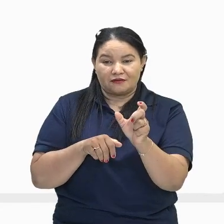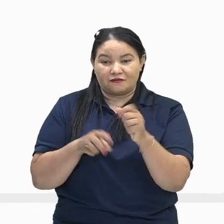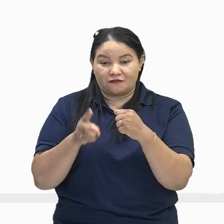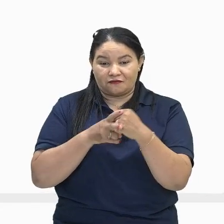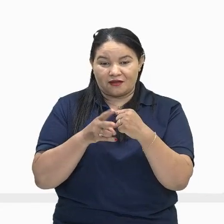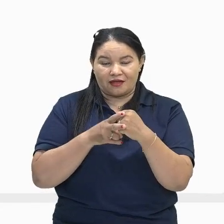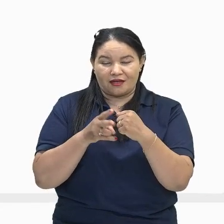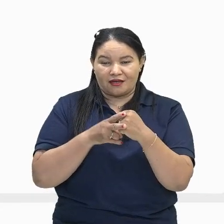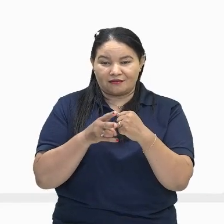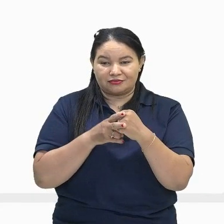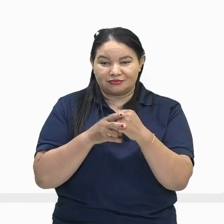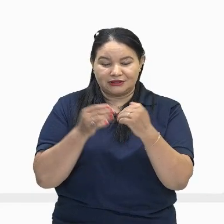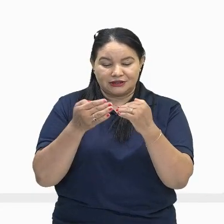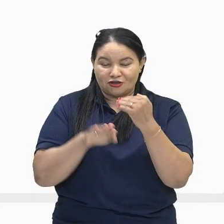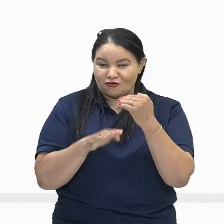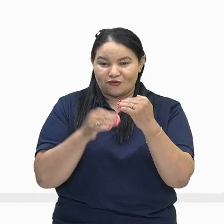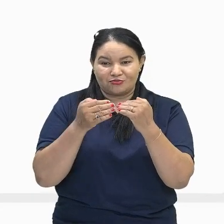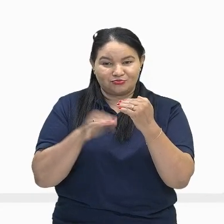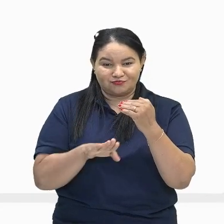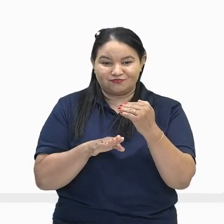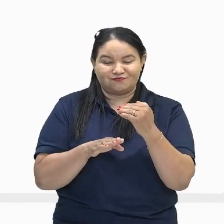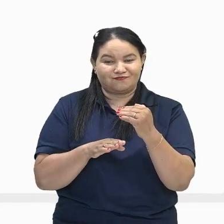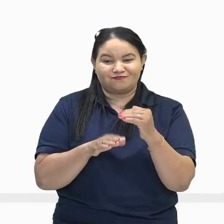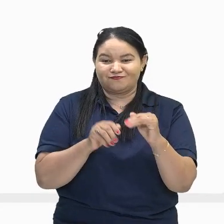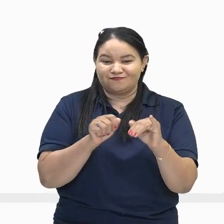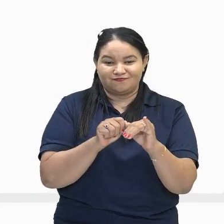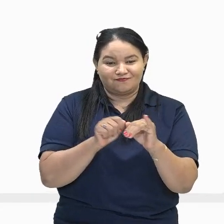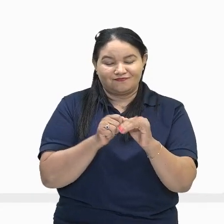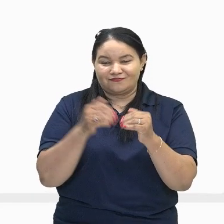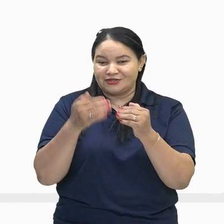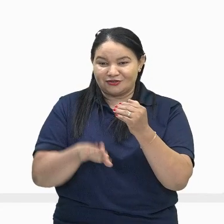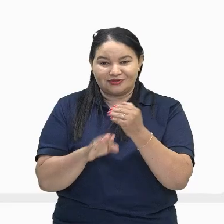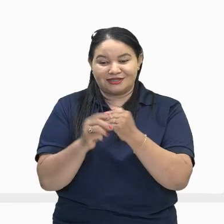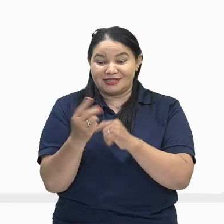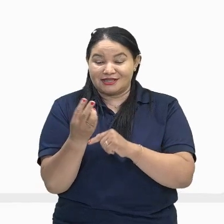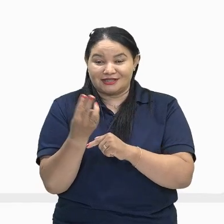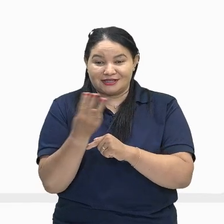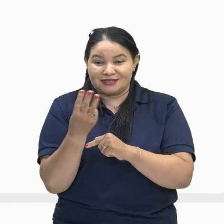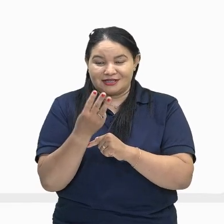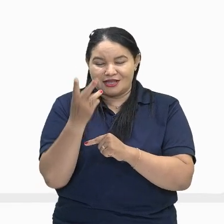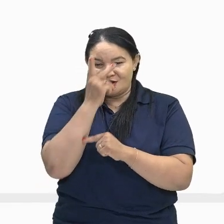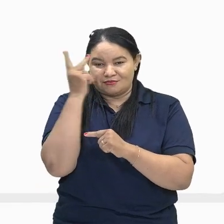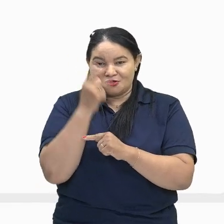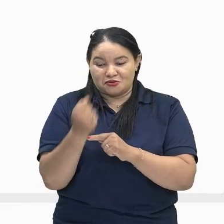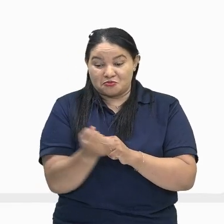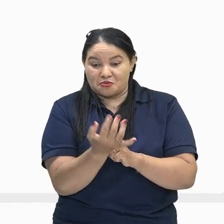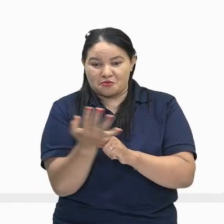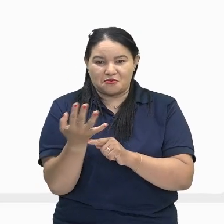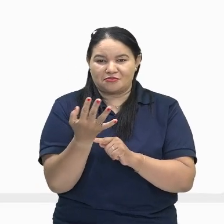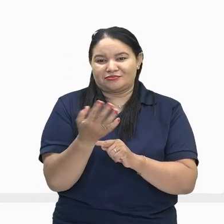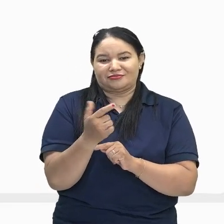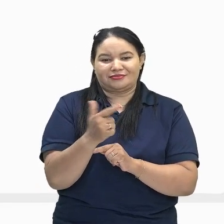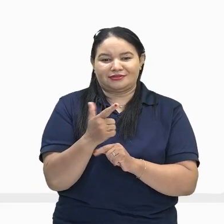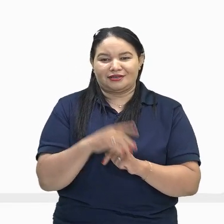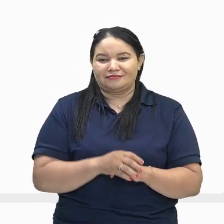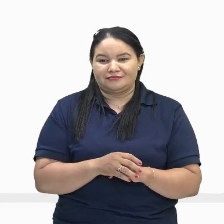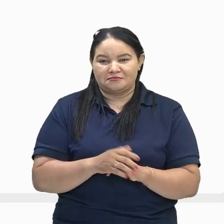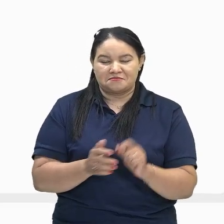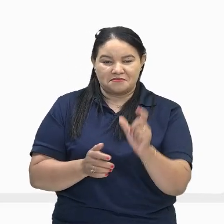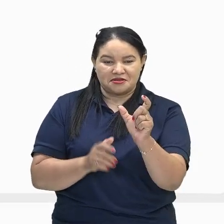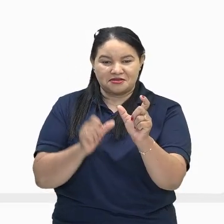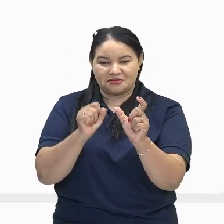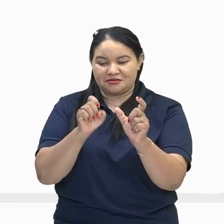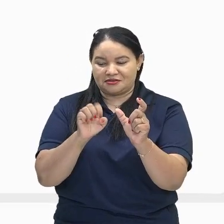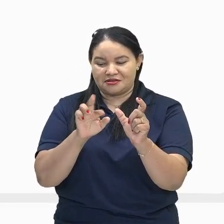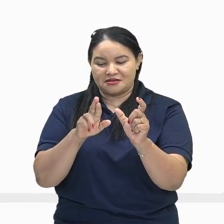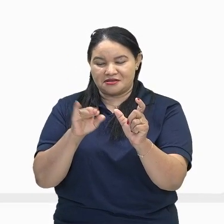o verbo não concorda com o sujeito na terceira pessoa do plural. O verbo seria não está concordando com o